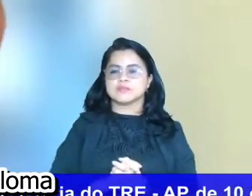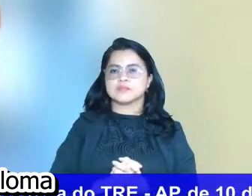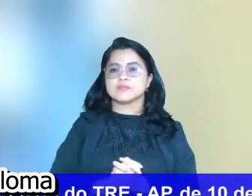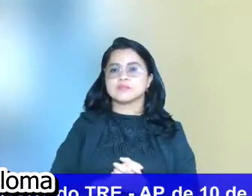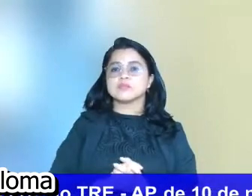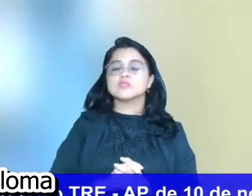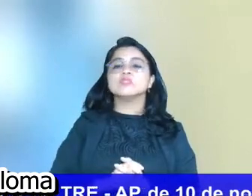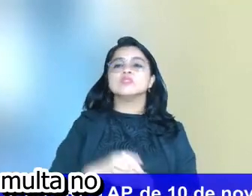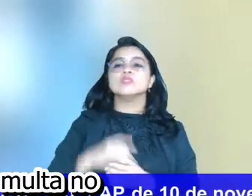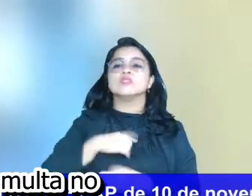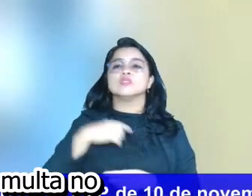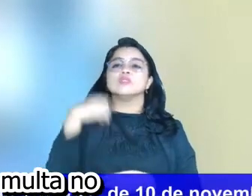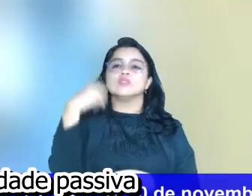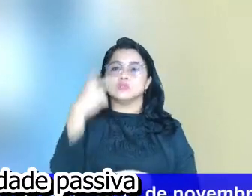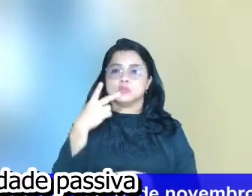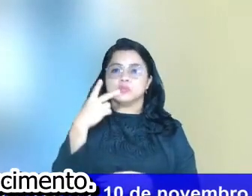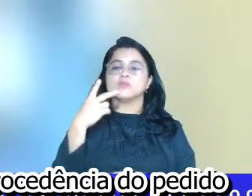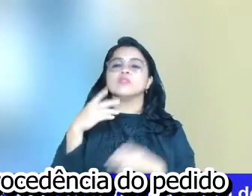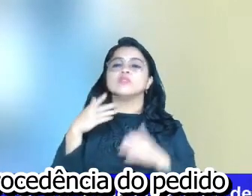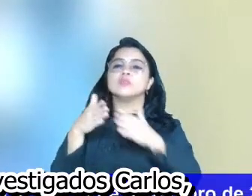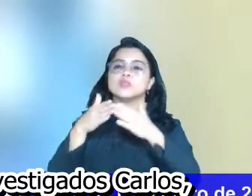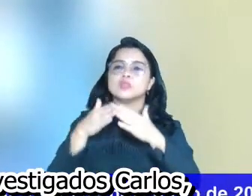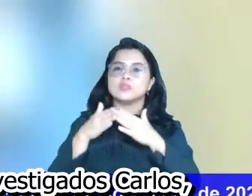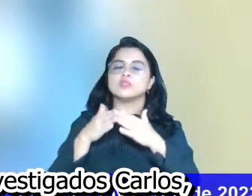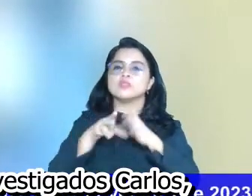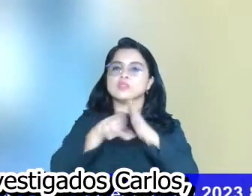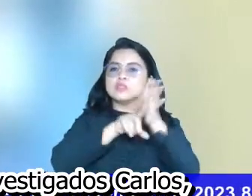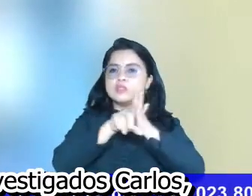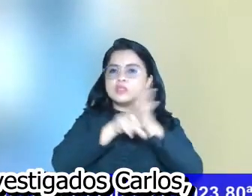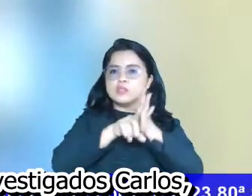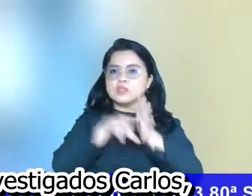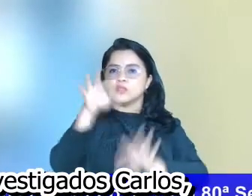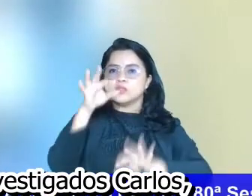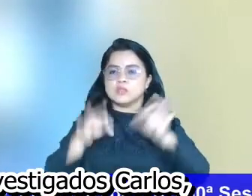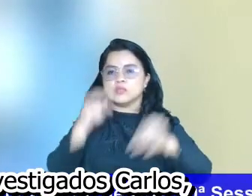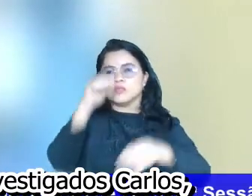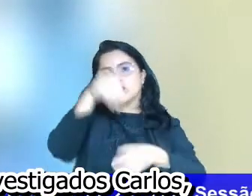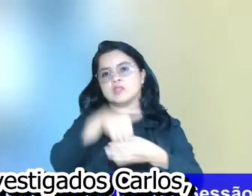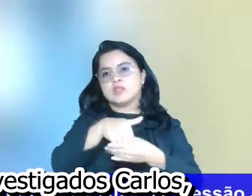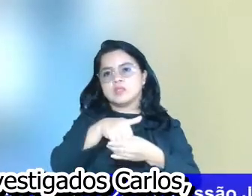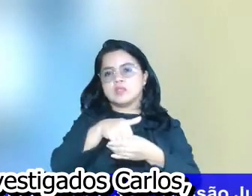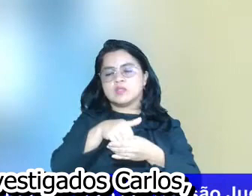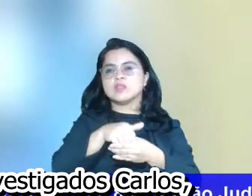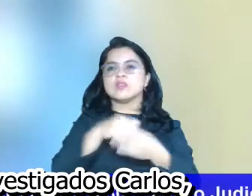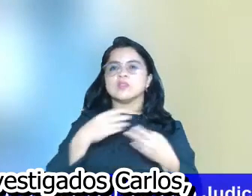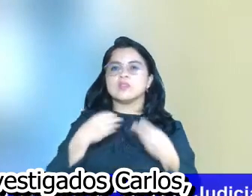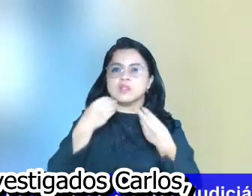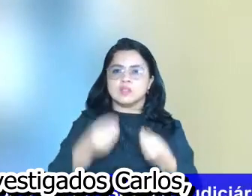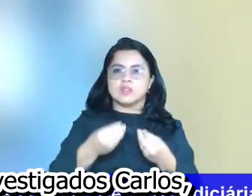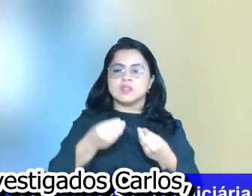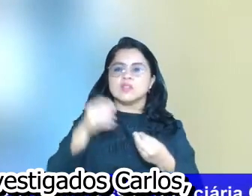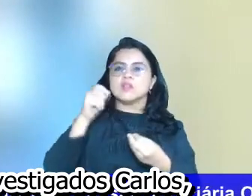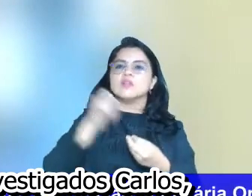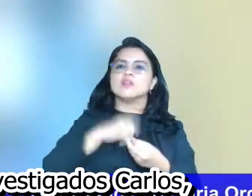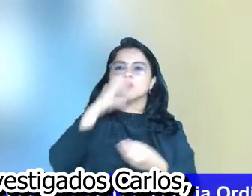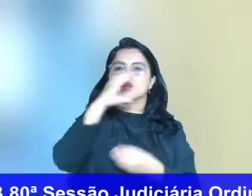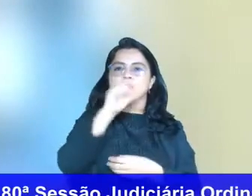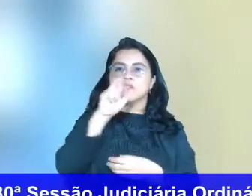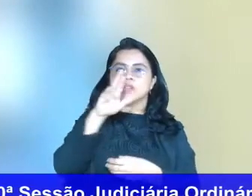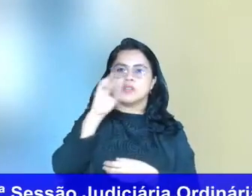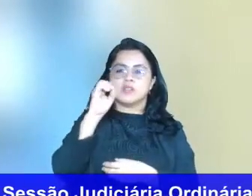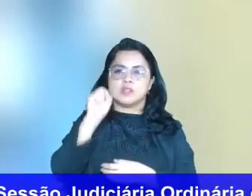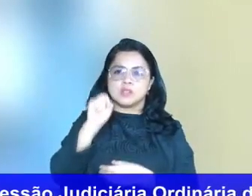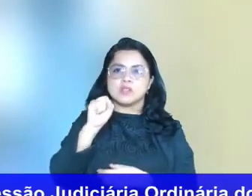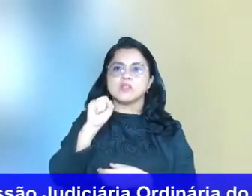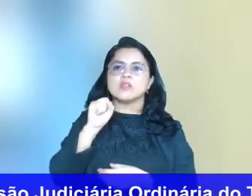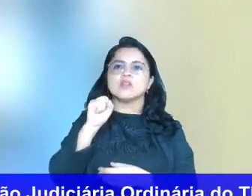no item 2, a procedência do pedido na ação de investigação judicial eleitoral para aplicar aos investigados Carlos